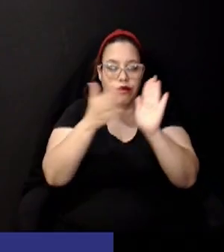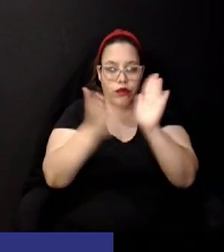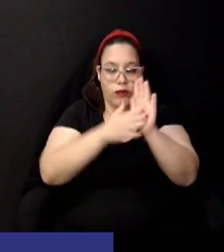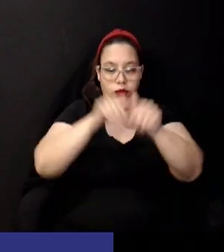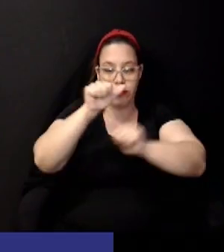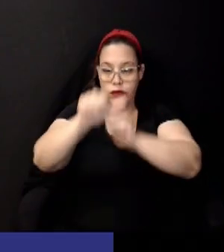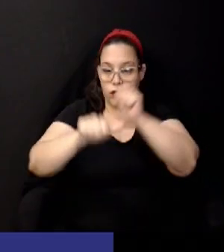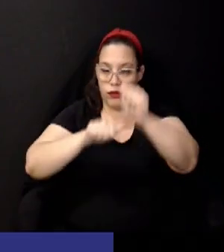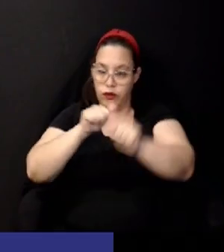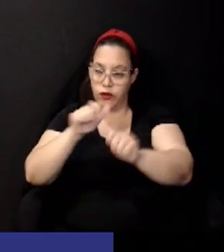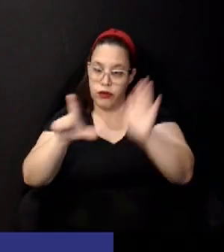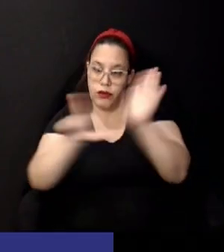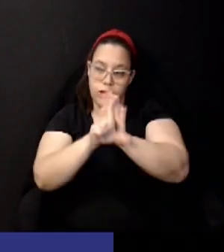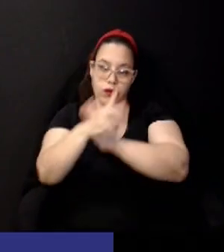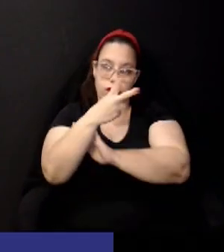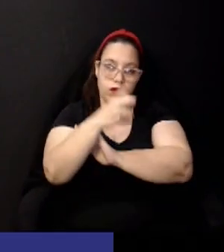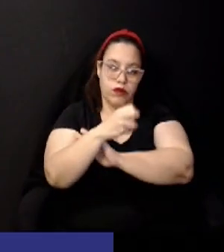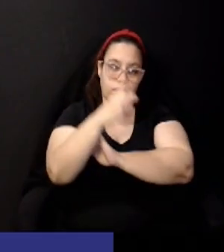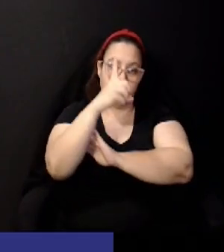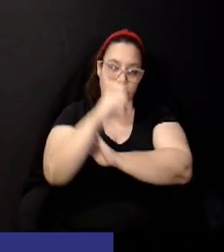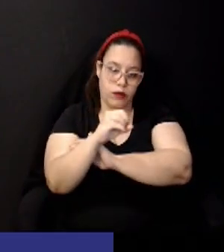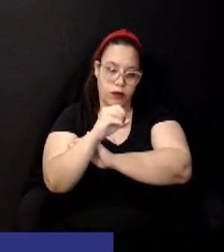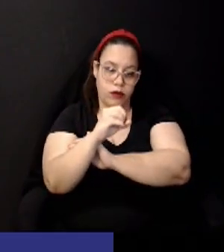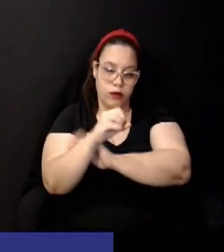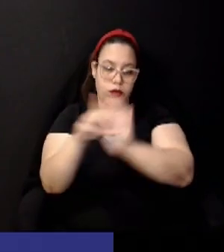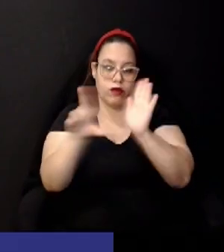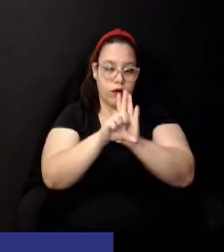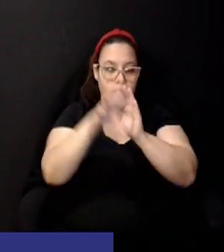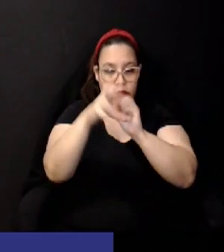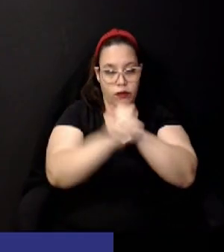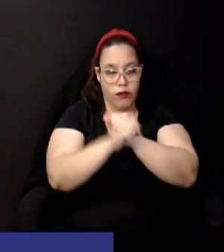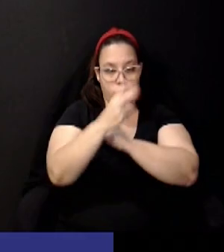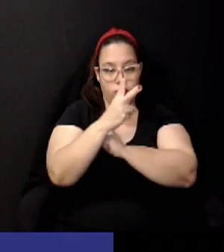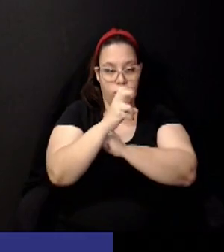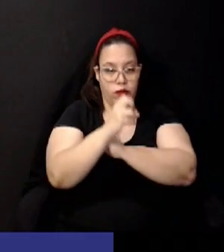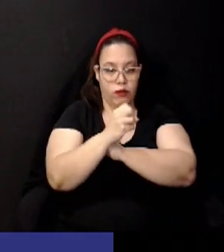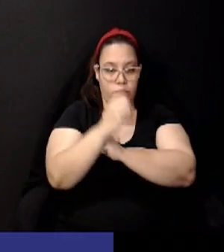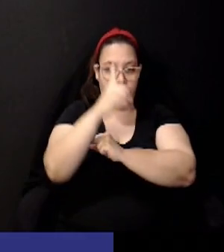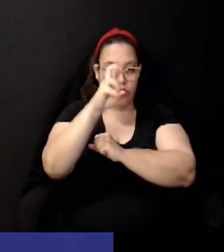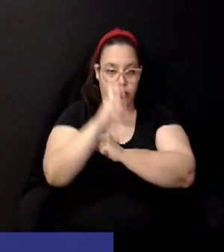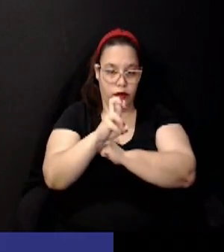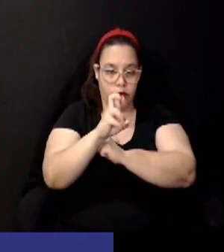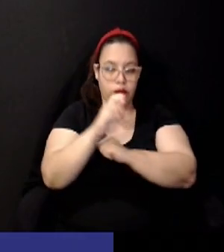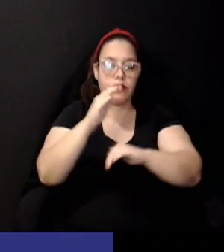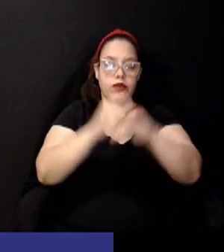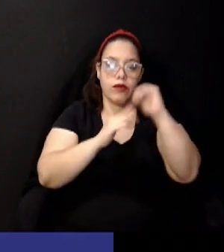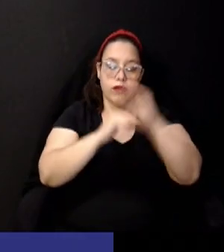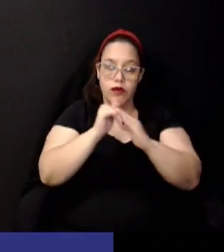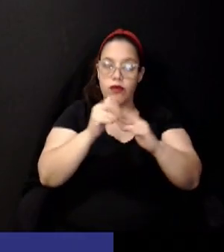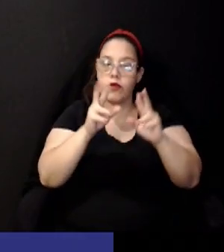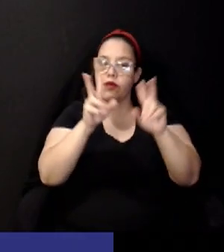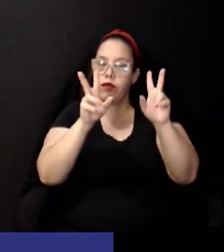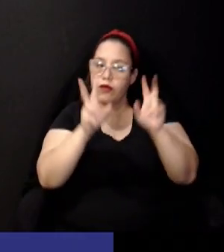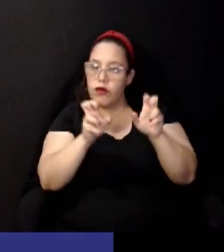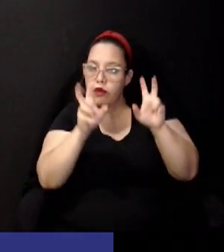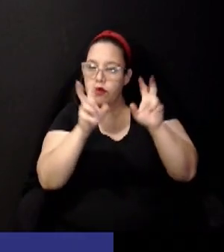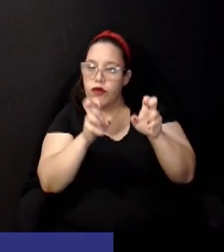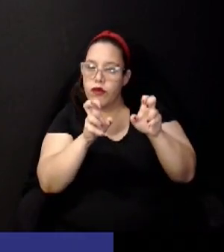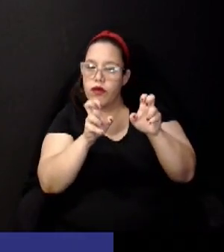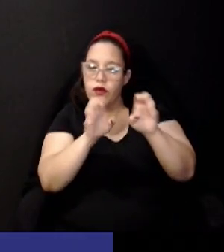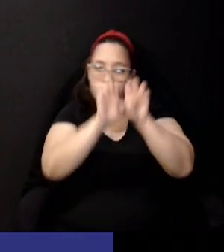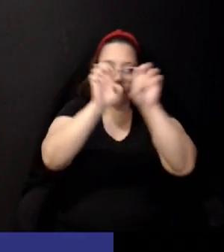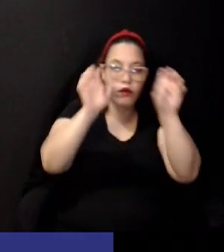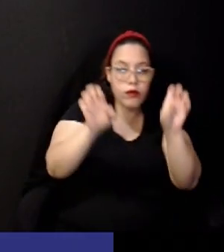lei de 2010 e numa lei complementar de 2015 que tratam, respectivamente, da reestruturação do plano